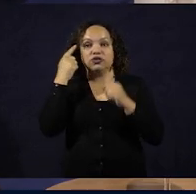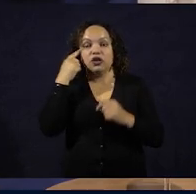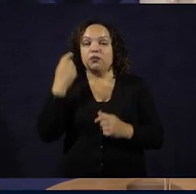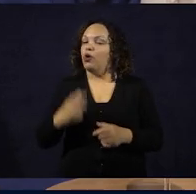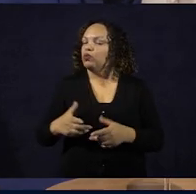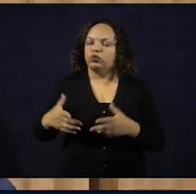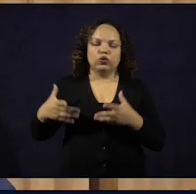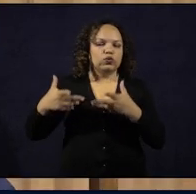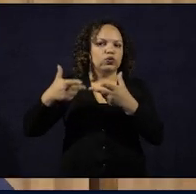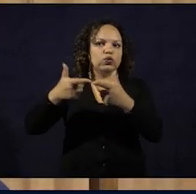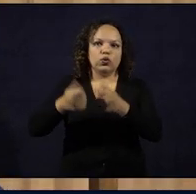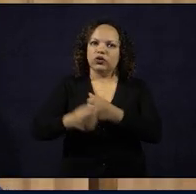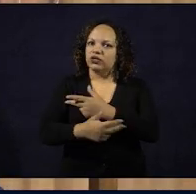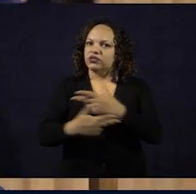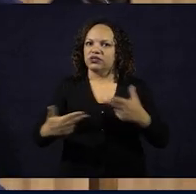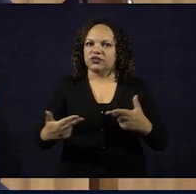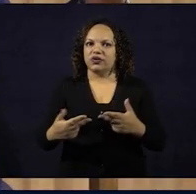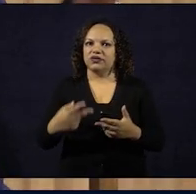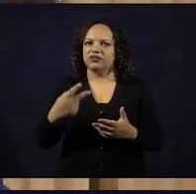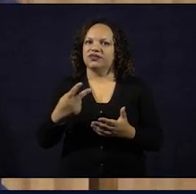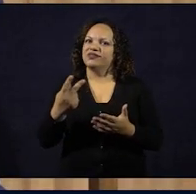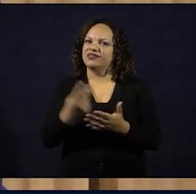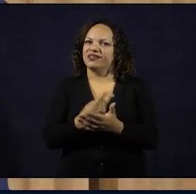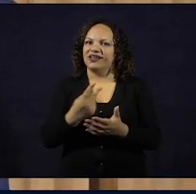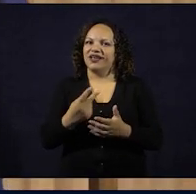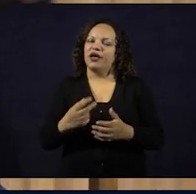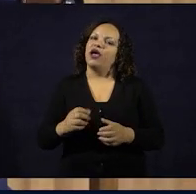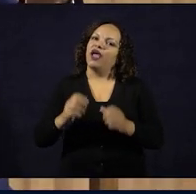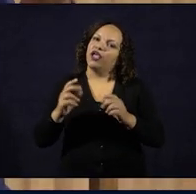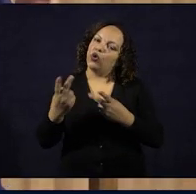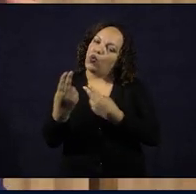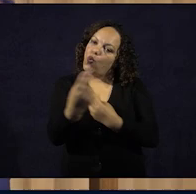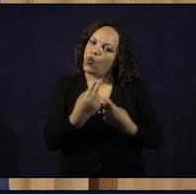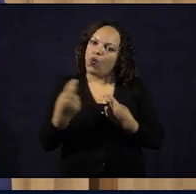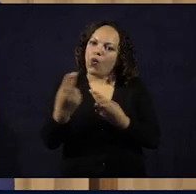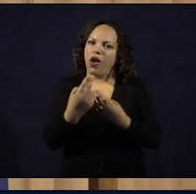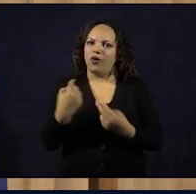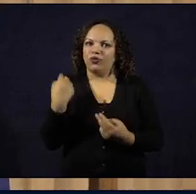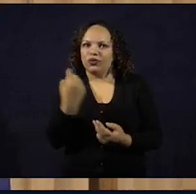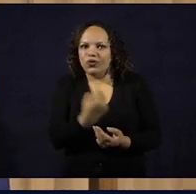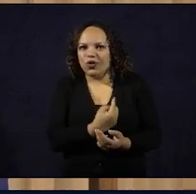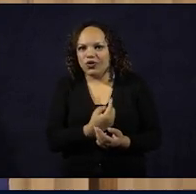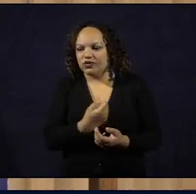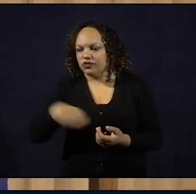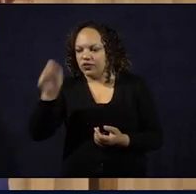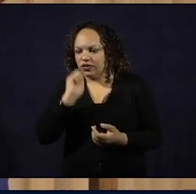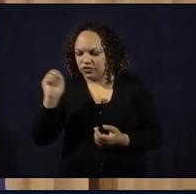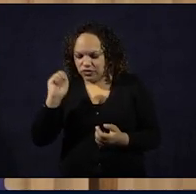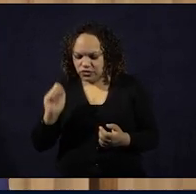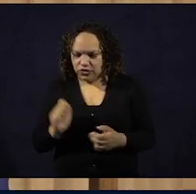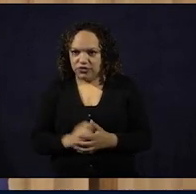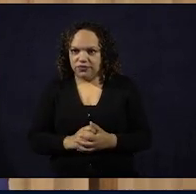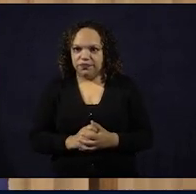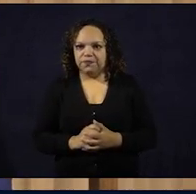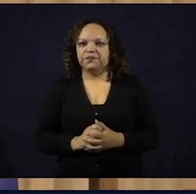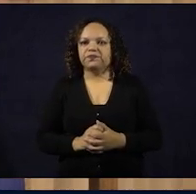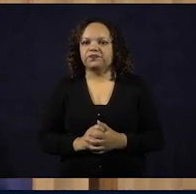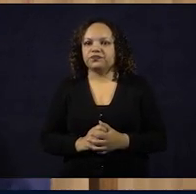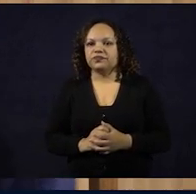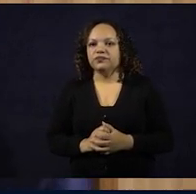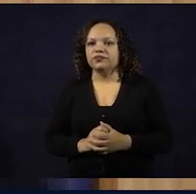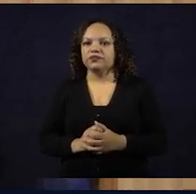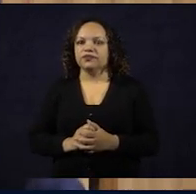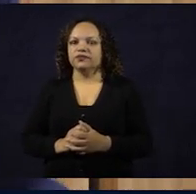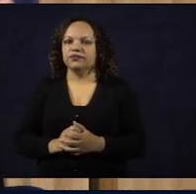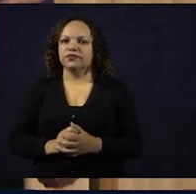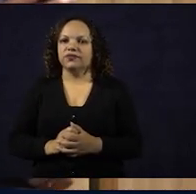nesse passado recente parece um caminho para a sociedade muito melhor do que o caminho da Argentina né se alguém achar que a gente tá indo bem